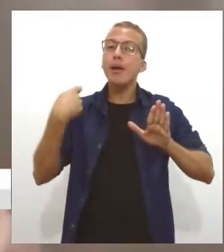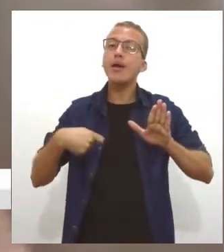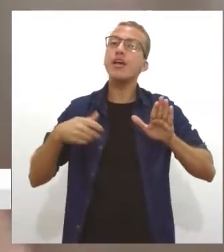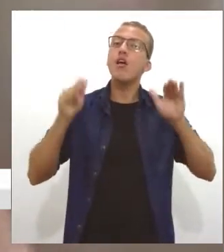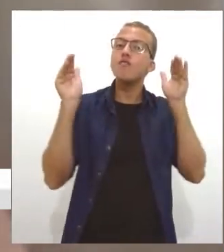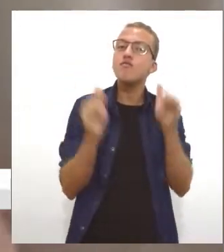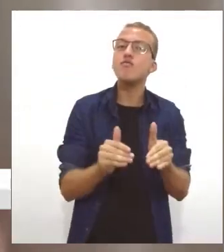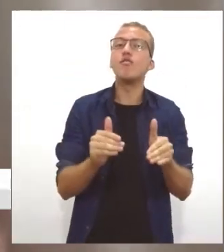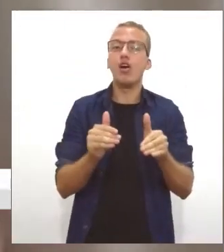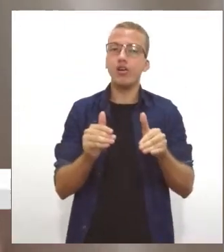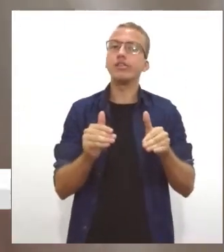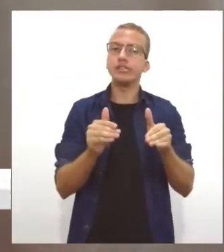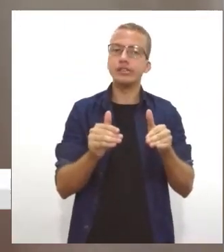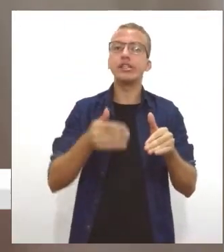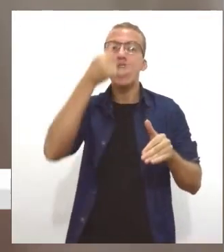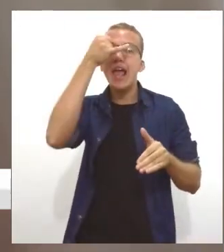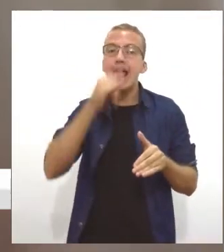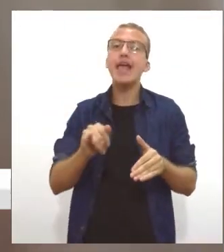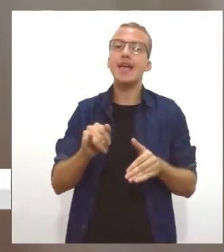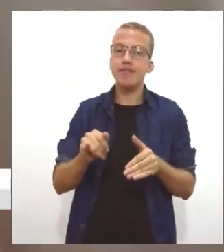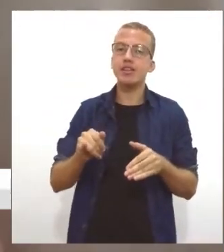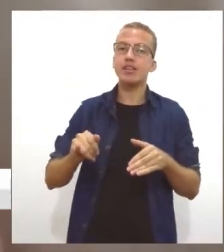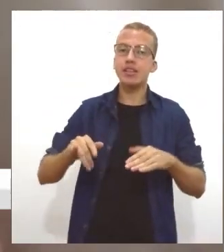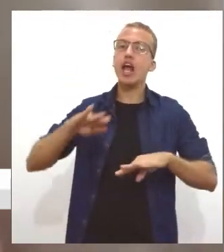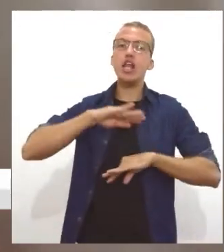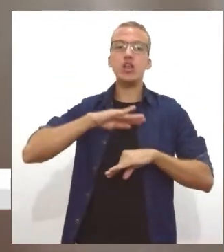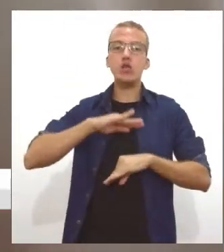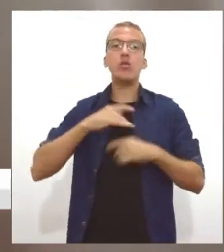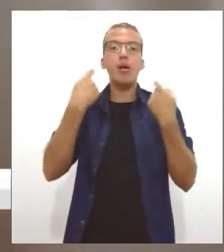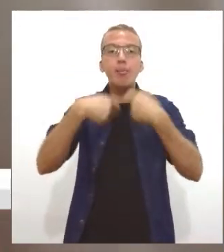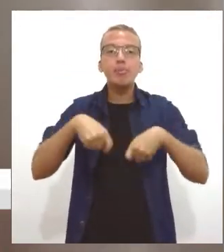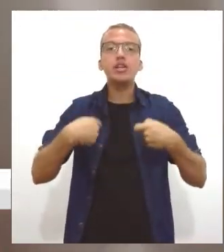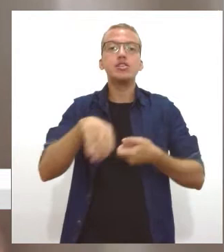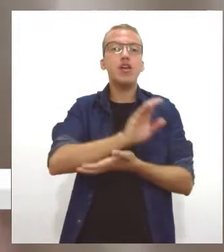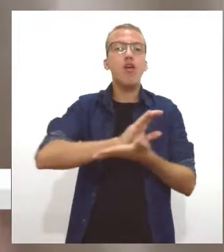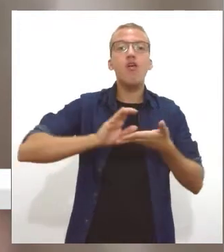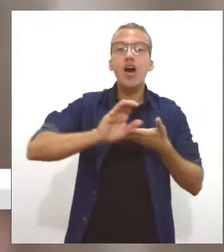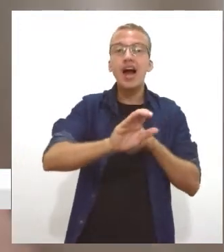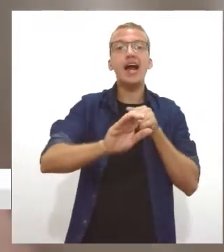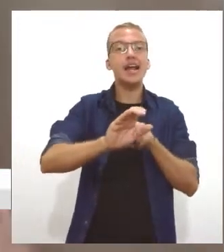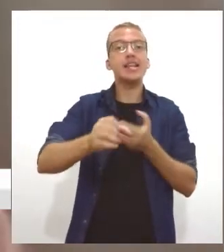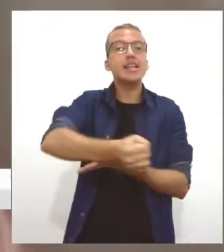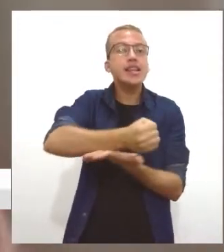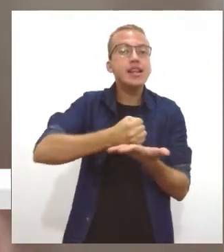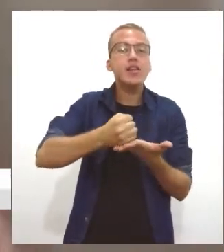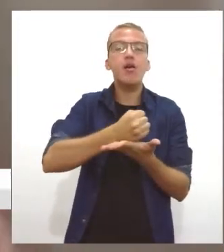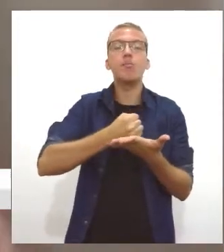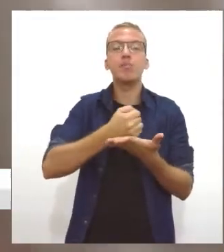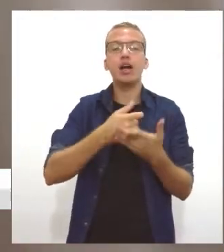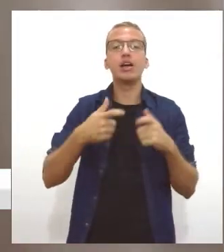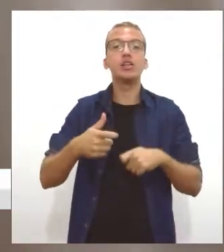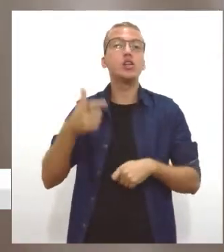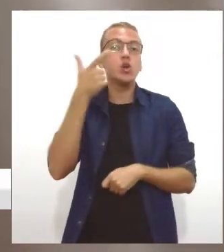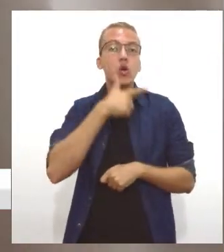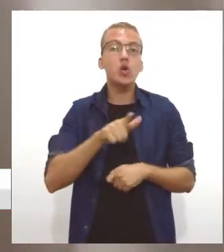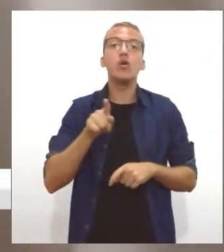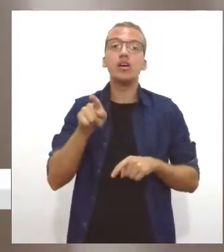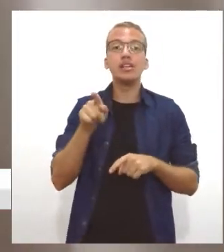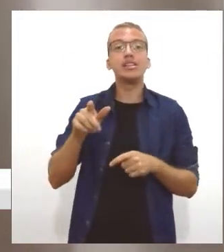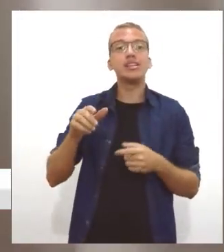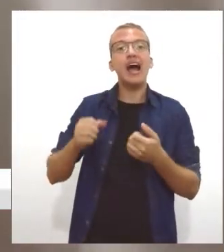este obstáculo. É estabelecer uma renda básica, que é um benefício de transferência de renda, para que ele garanta o mínimo